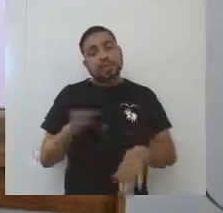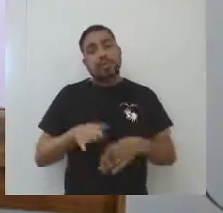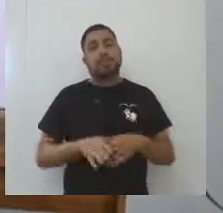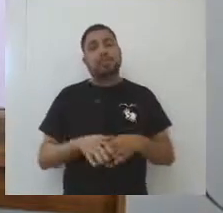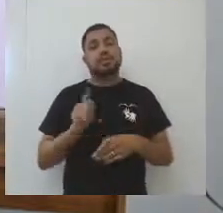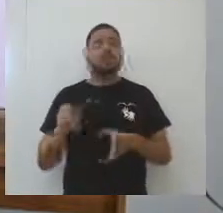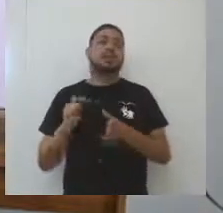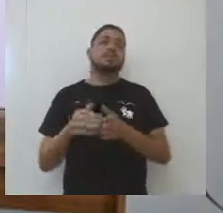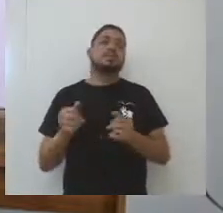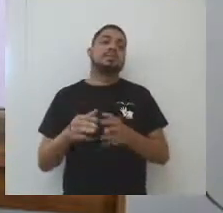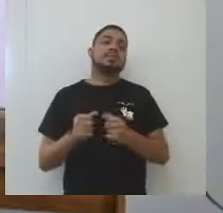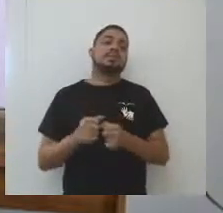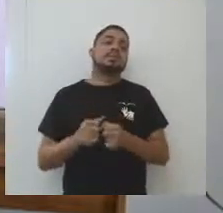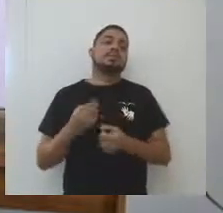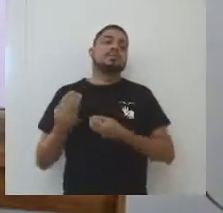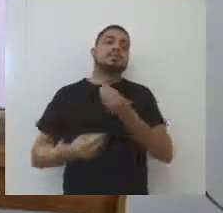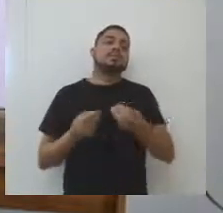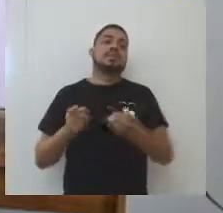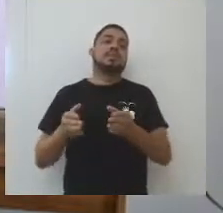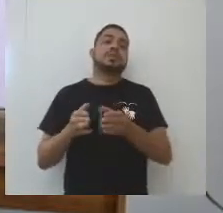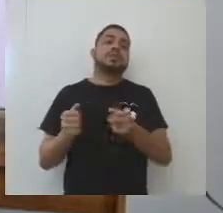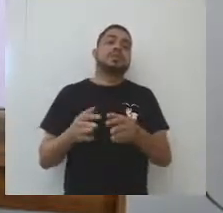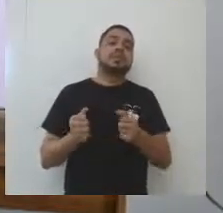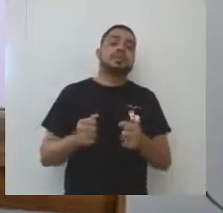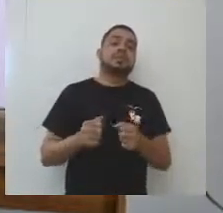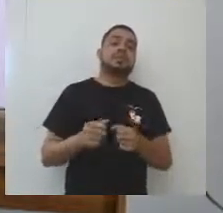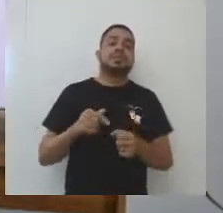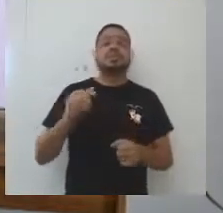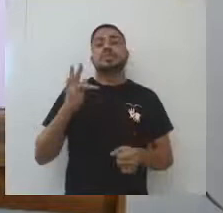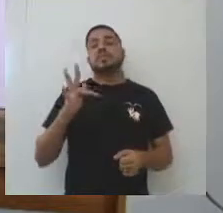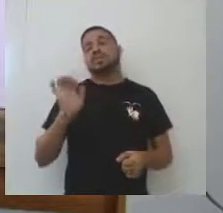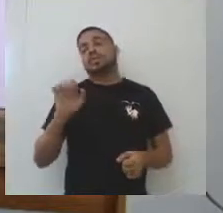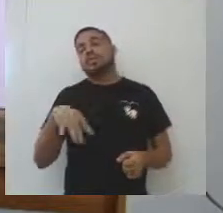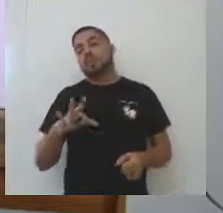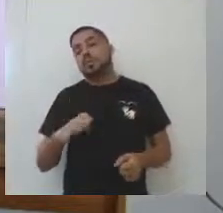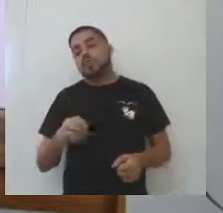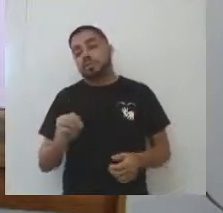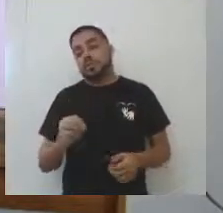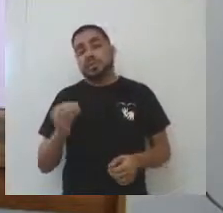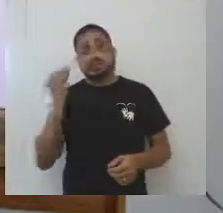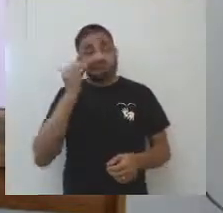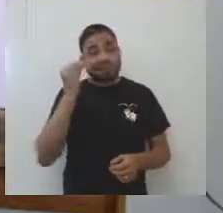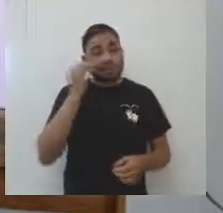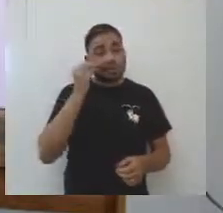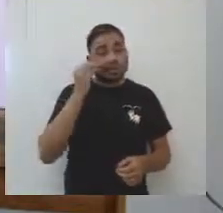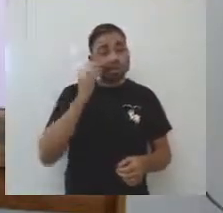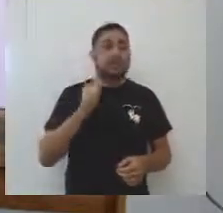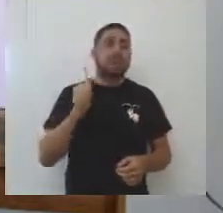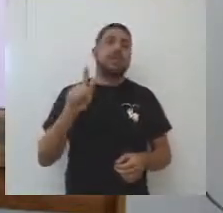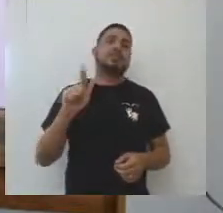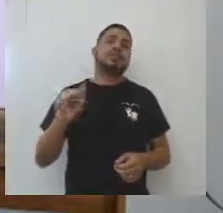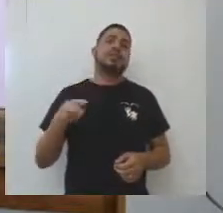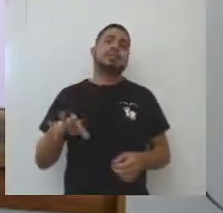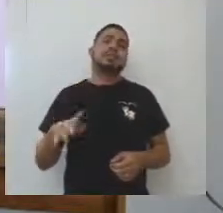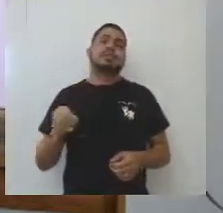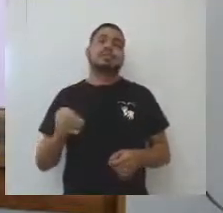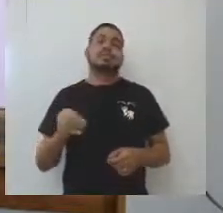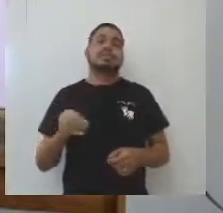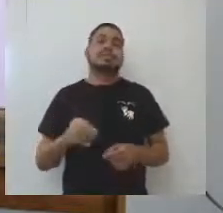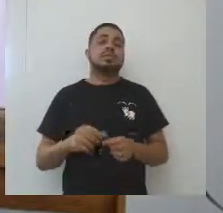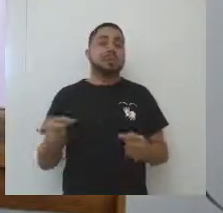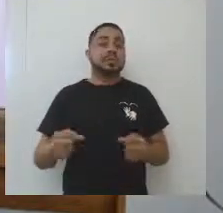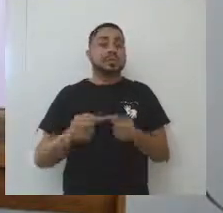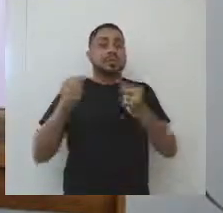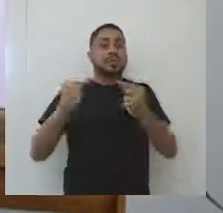está pedindo. Como a questão pediu o fenótipo, pediu para saber a possibilidade de ser albino, então, de acordo com o